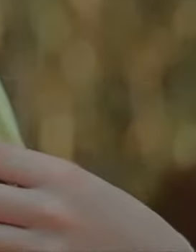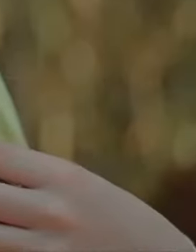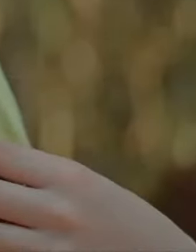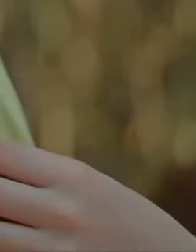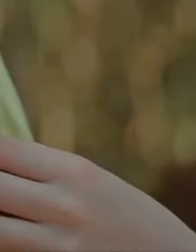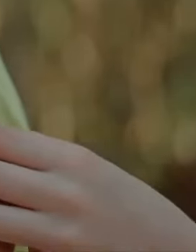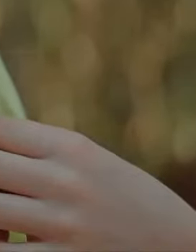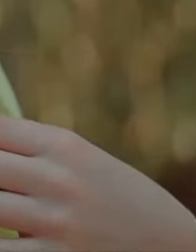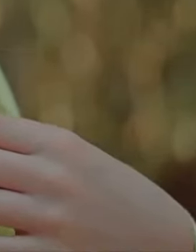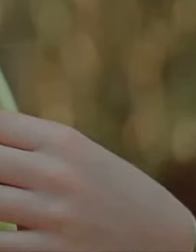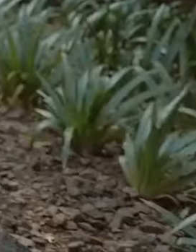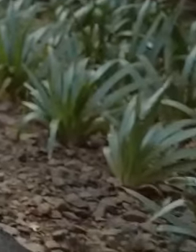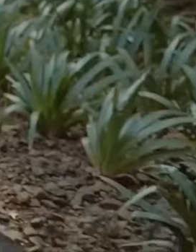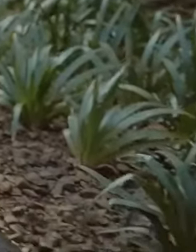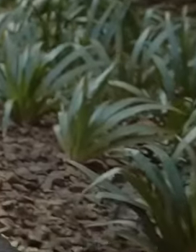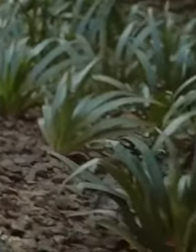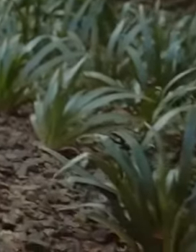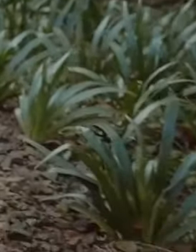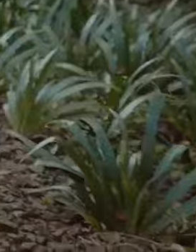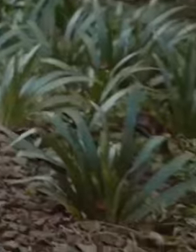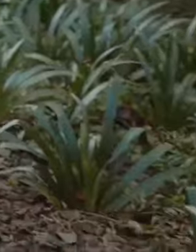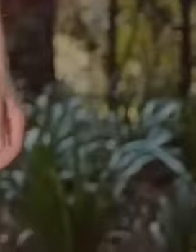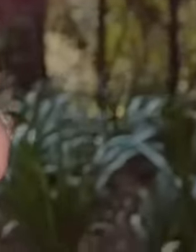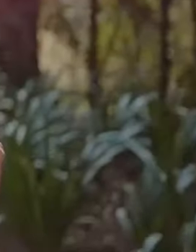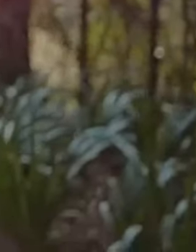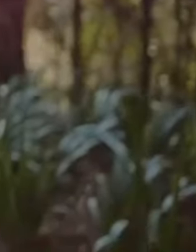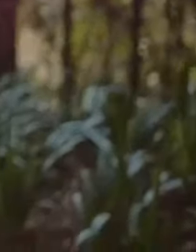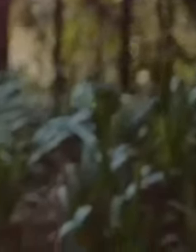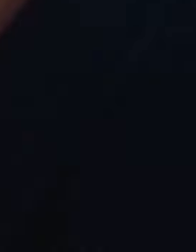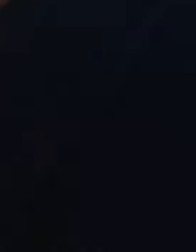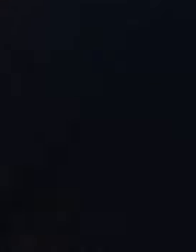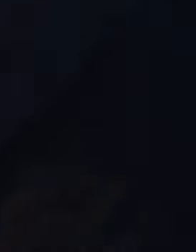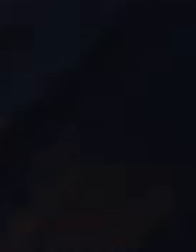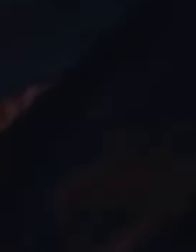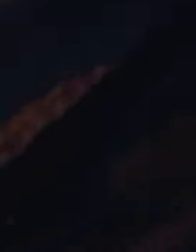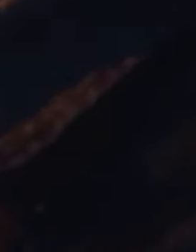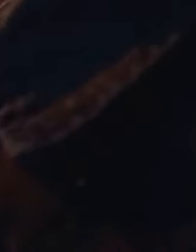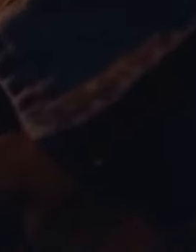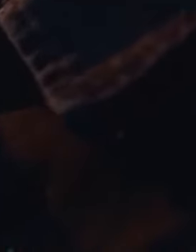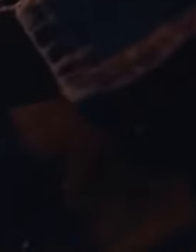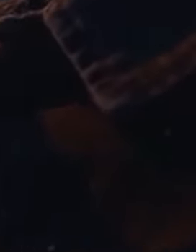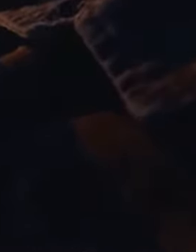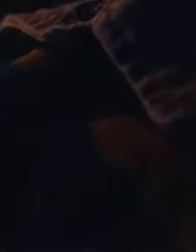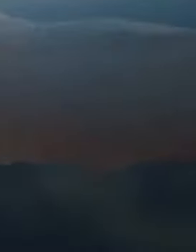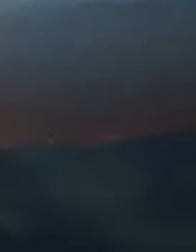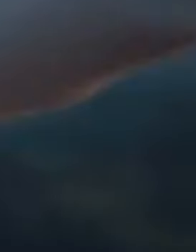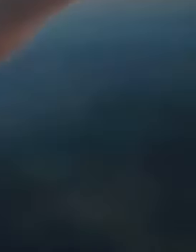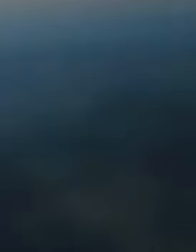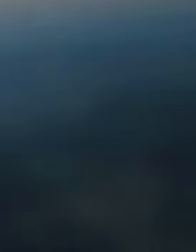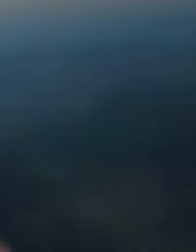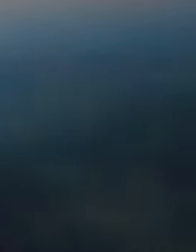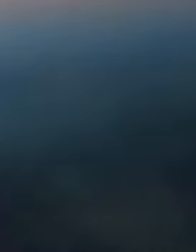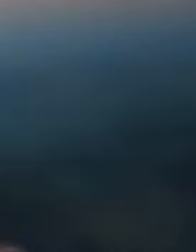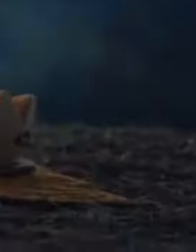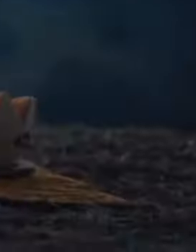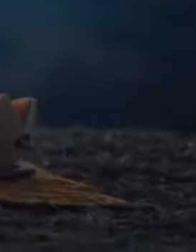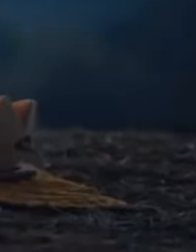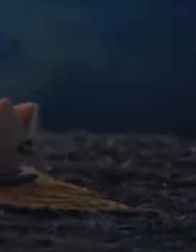sobre investir em você, em quem estiver por perto. É sobre falar simples, mas